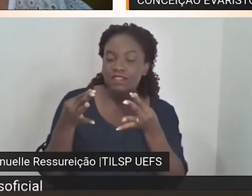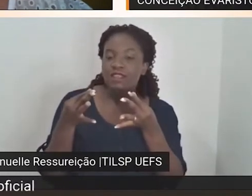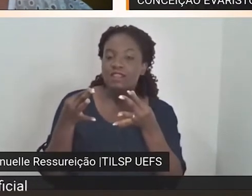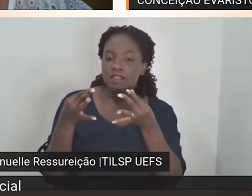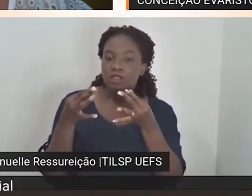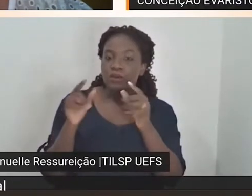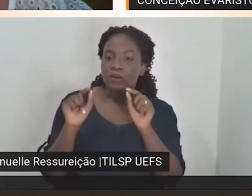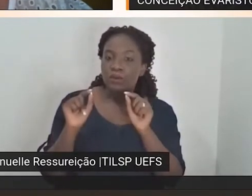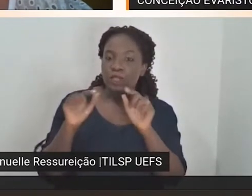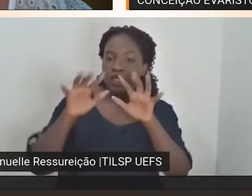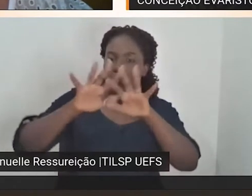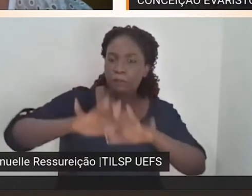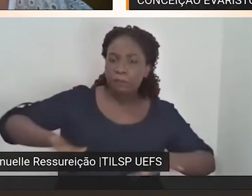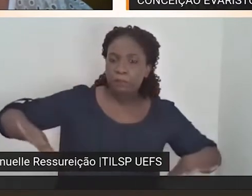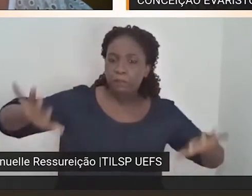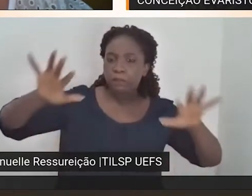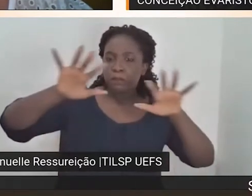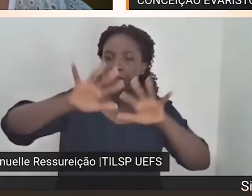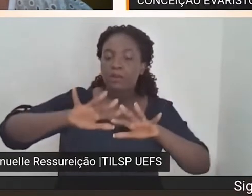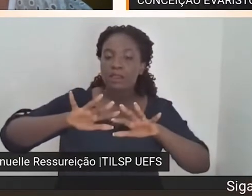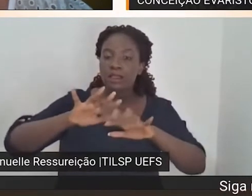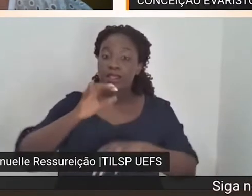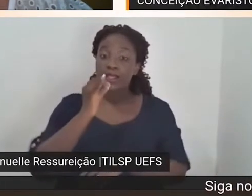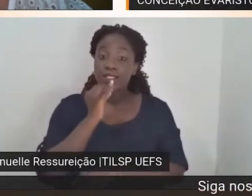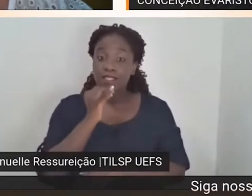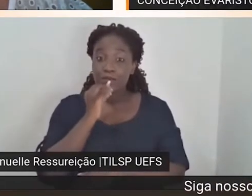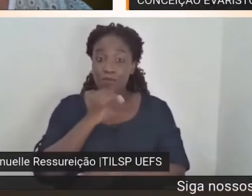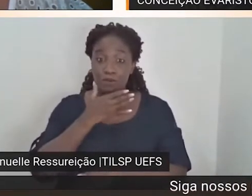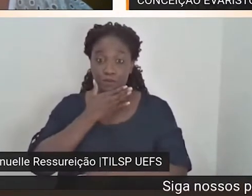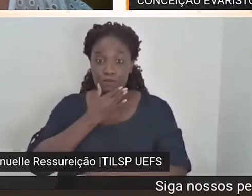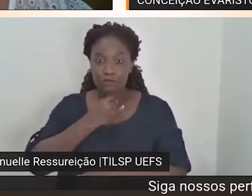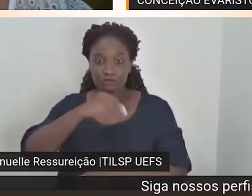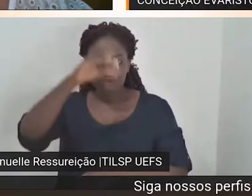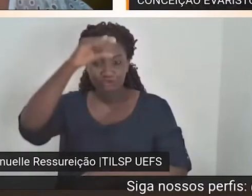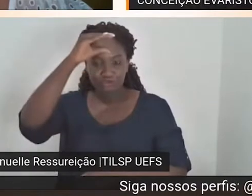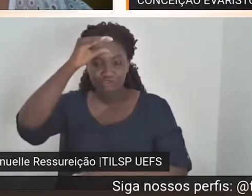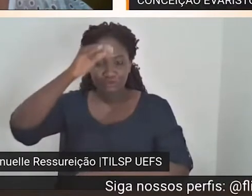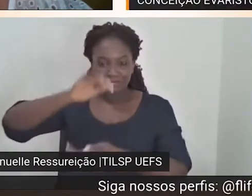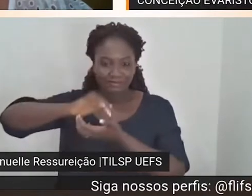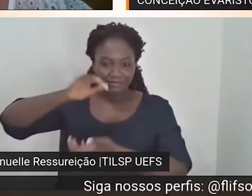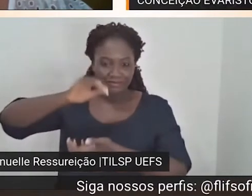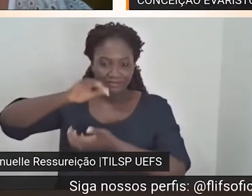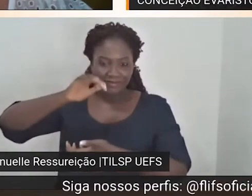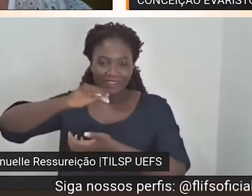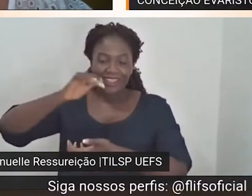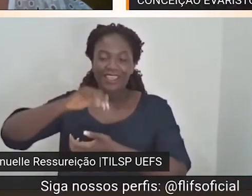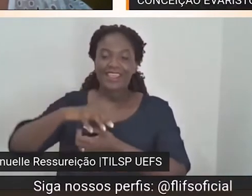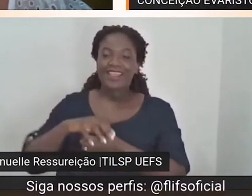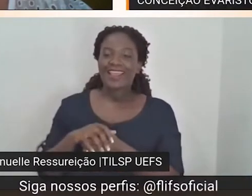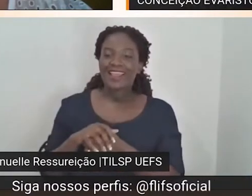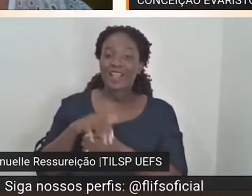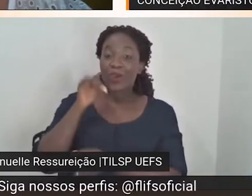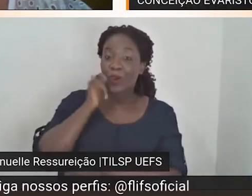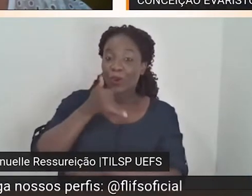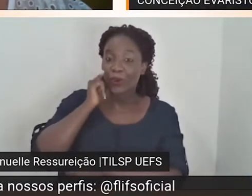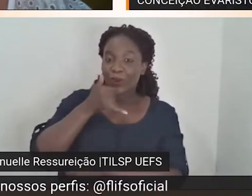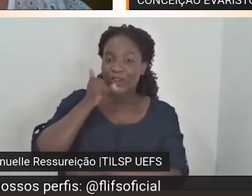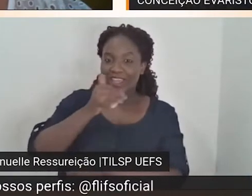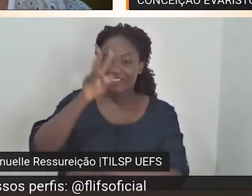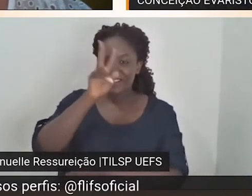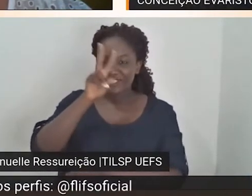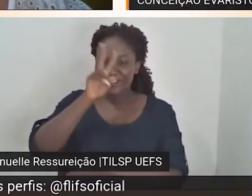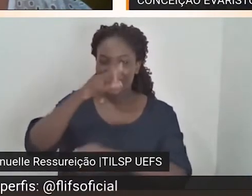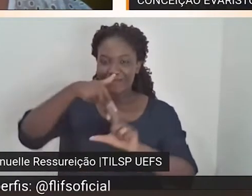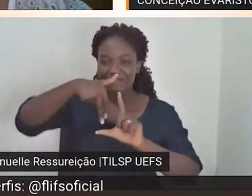pelo ambiente. Então, por exemplo, eu tinha um tio, meu tio velhinho, ele, quando contava uma história e a